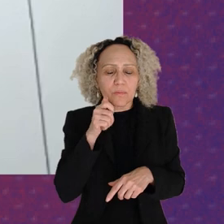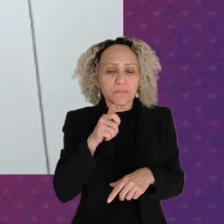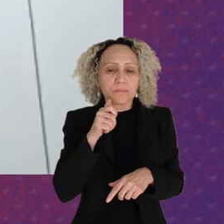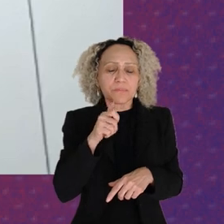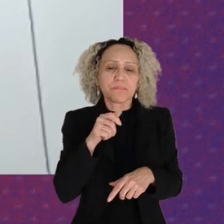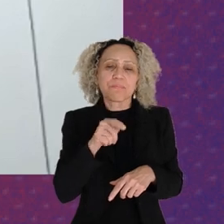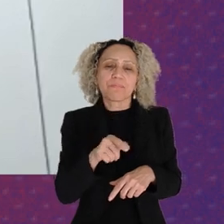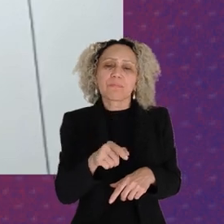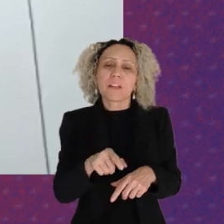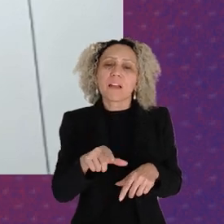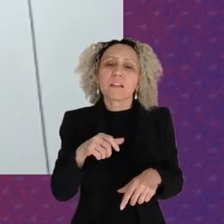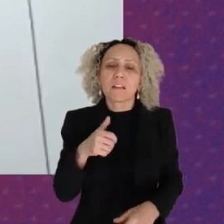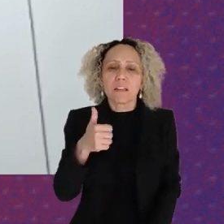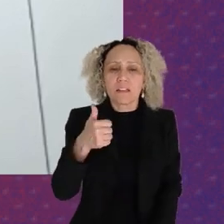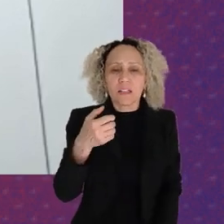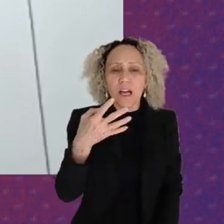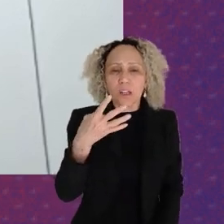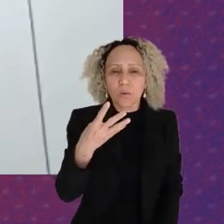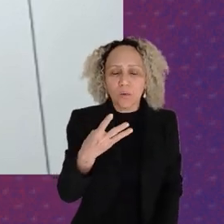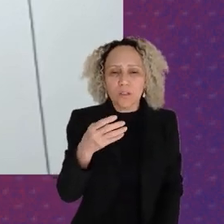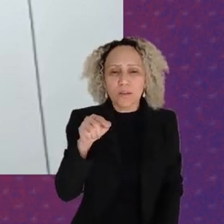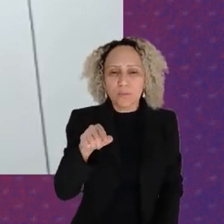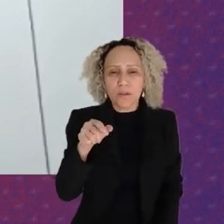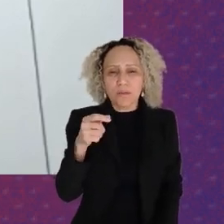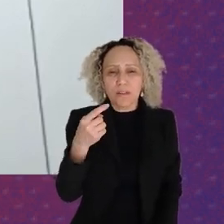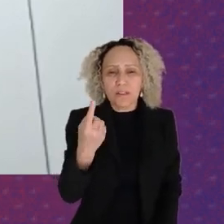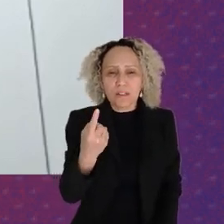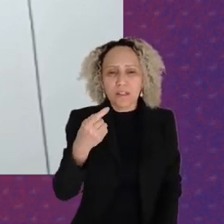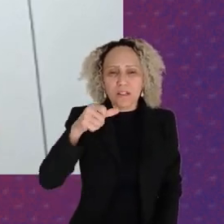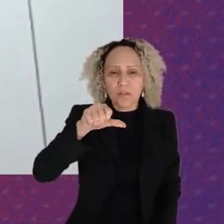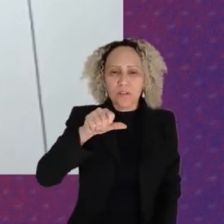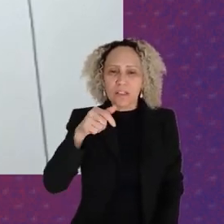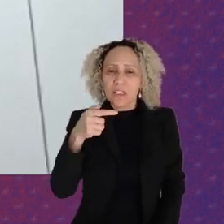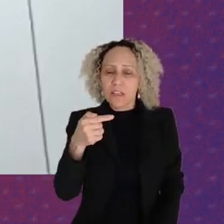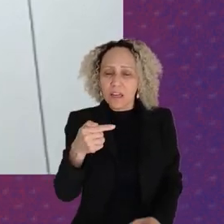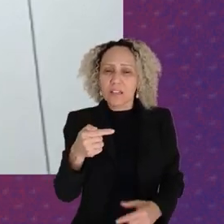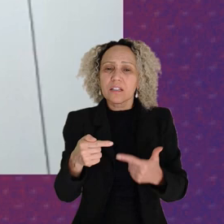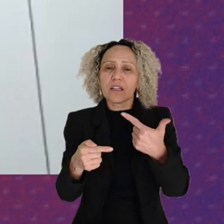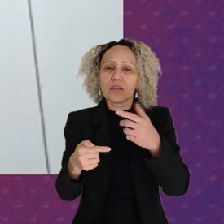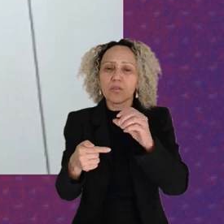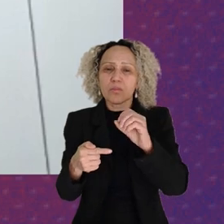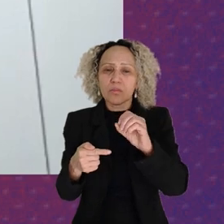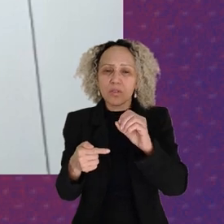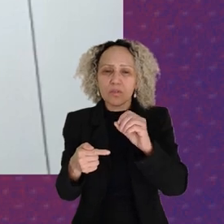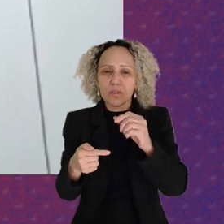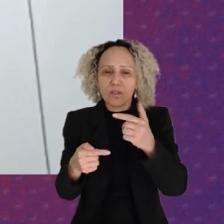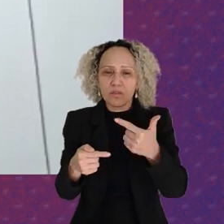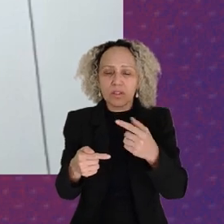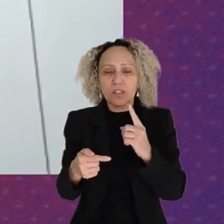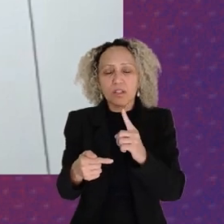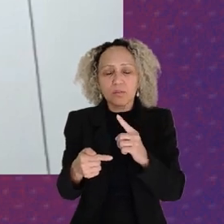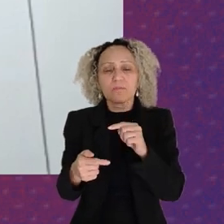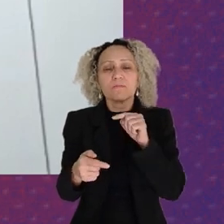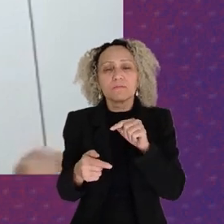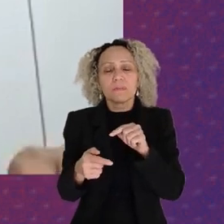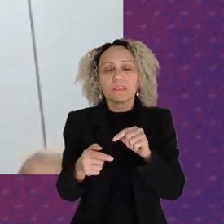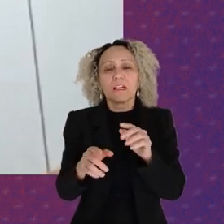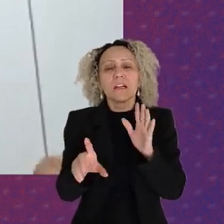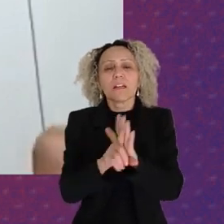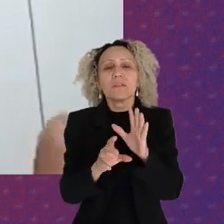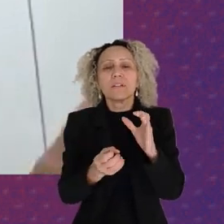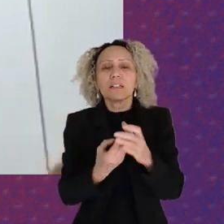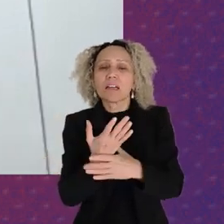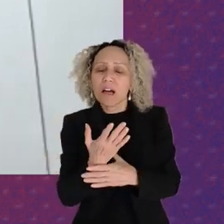14.197, que também é de 2021, que é uma lei que fala dos crimes contra o Estado Democrático